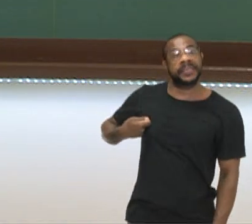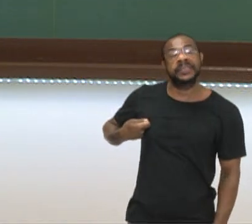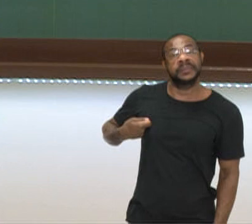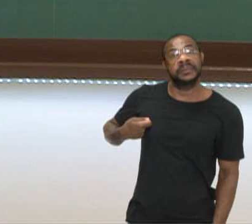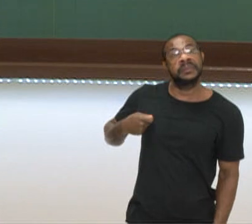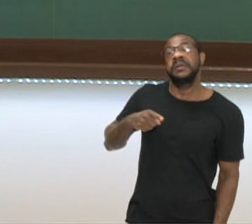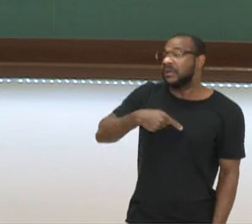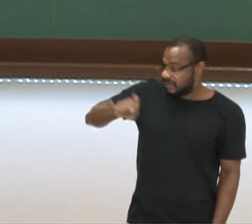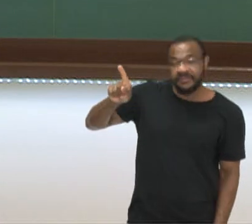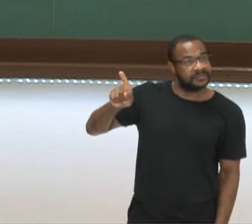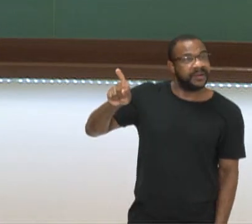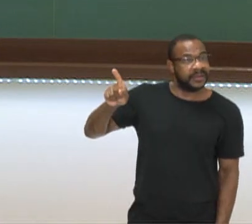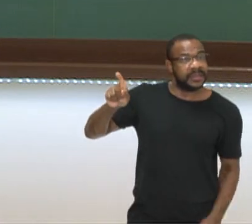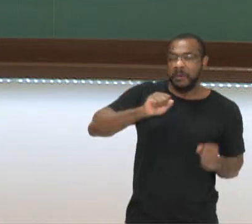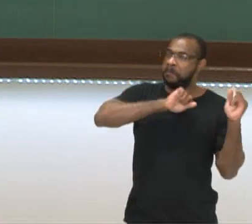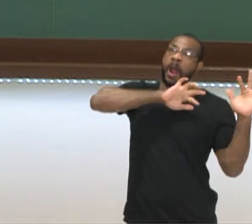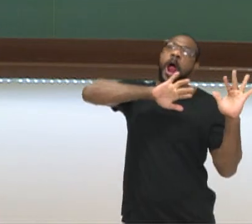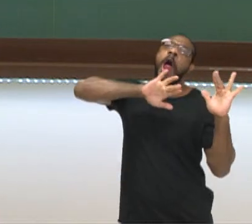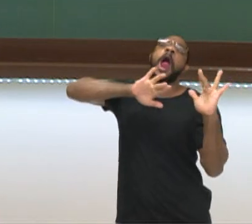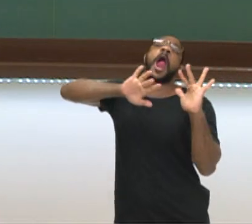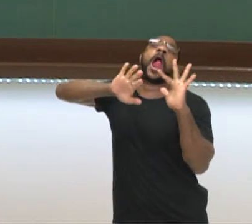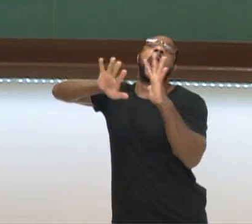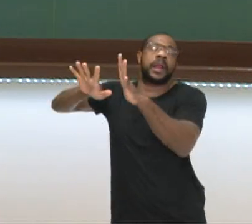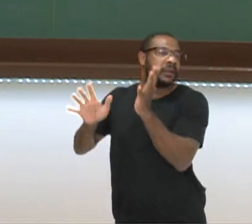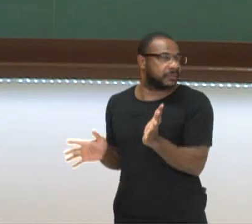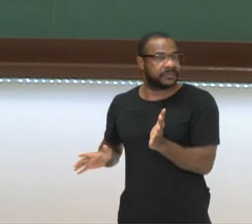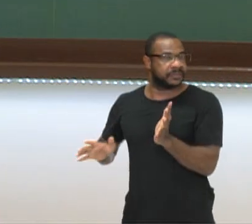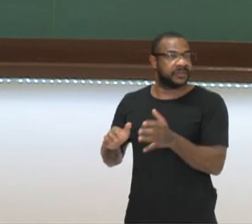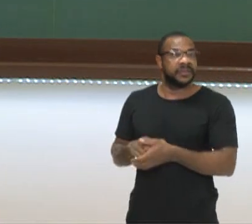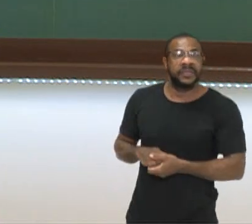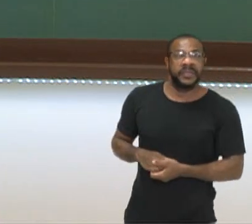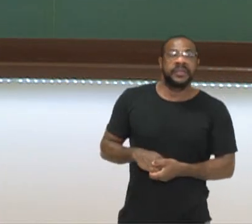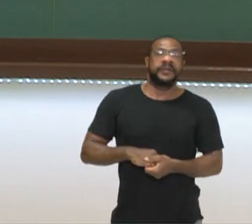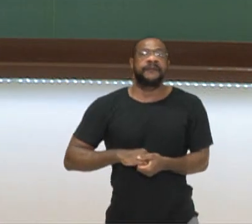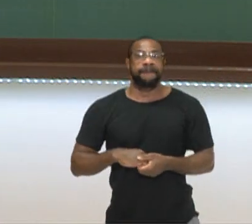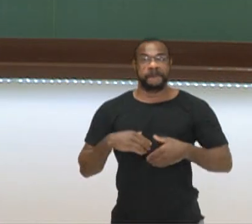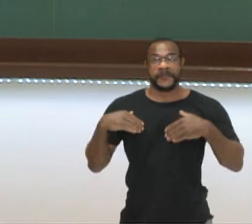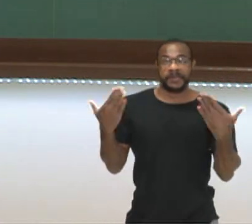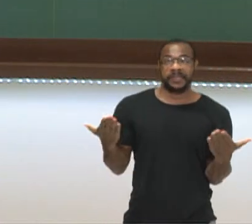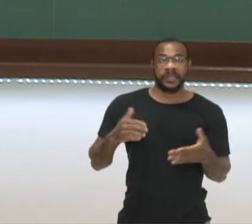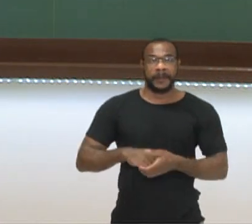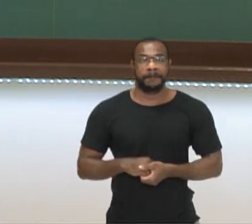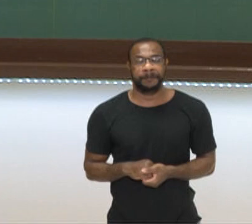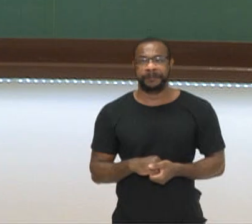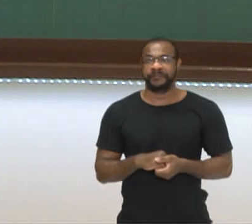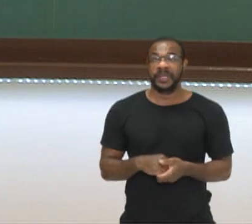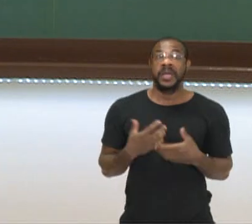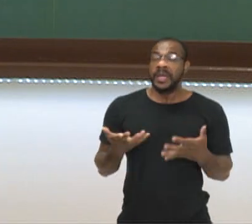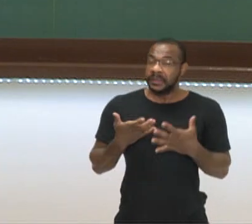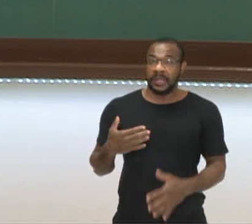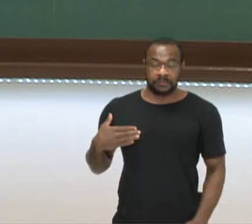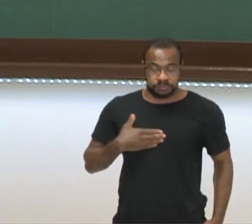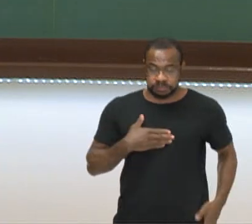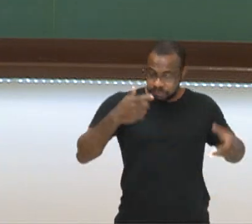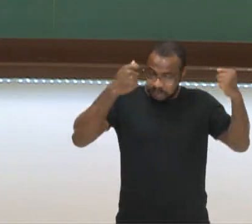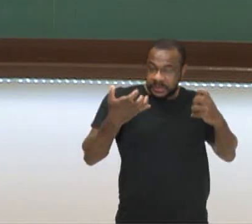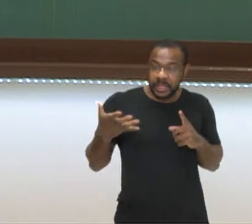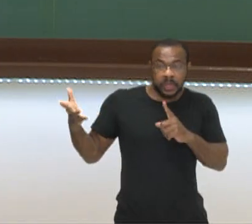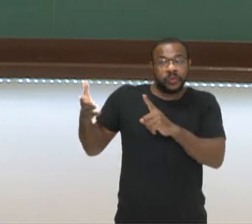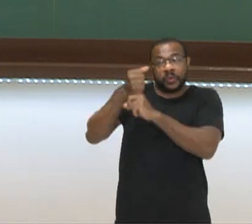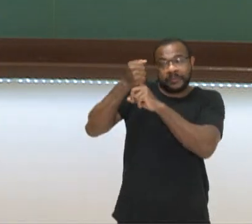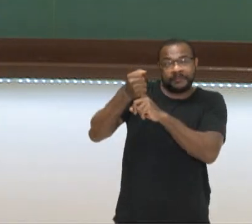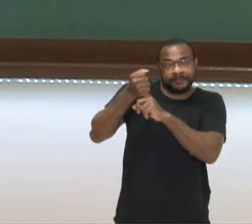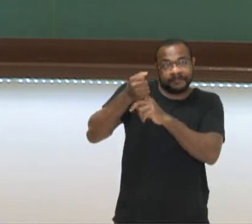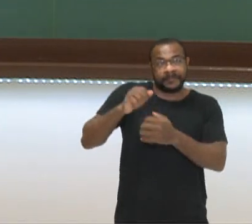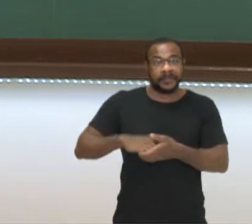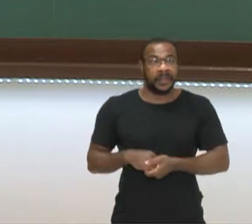invadir qualquer nação que o impedisse desse grande propósito burguês de domínio comercial. E olha